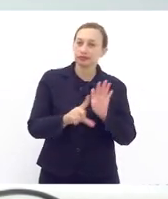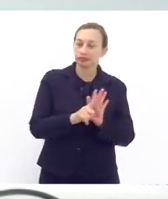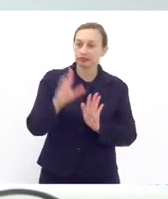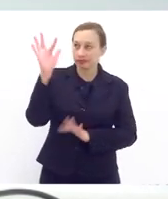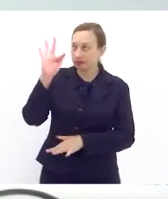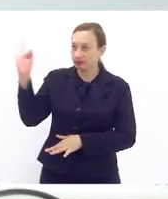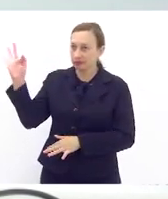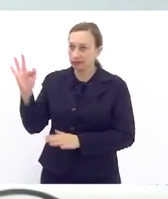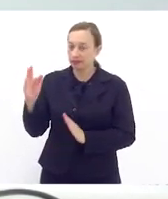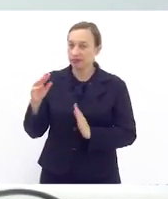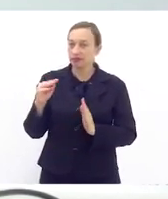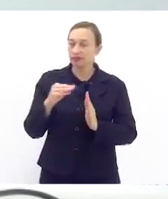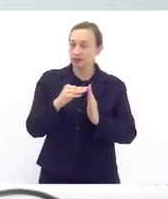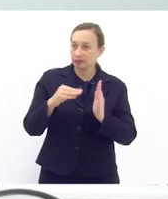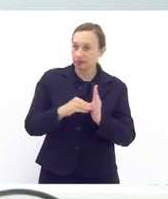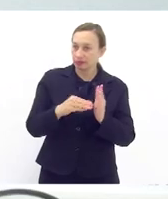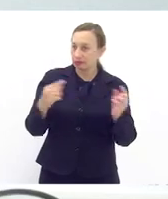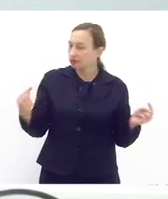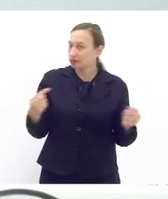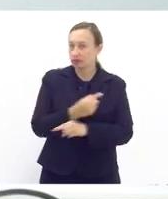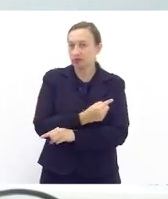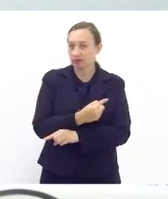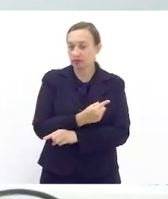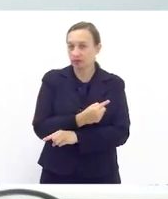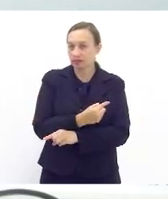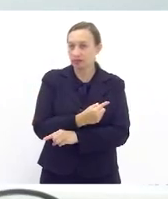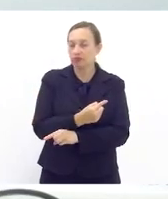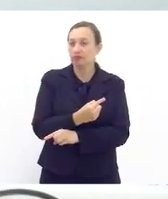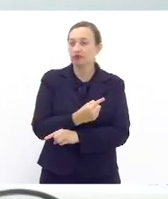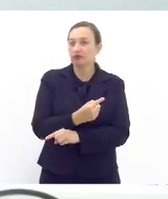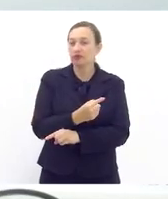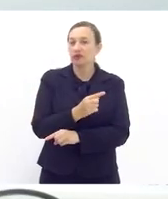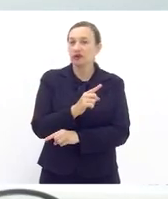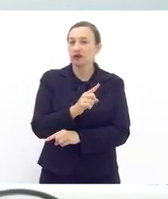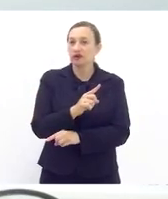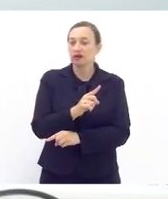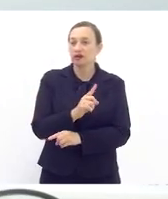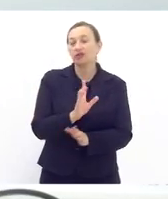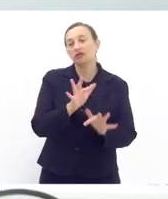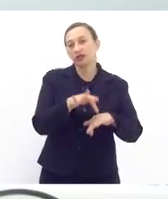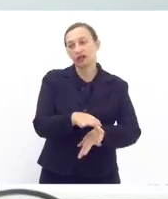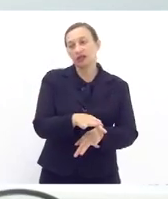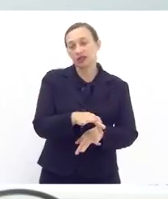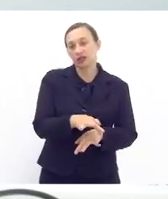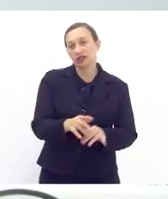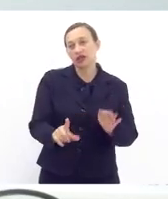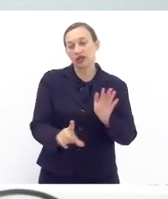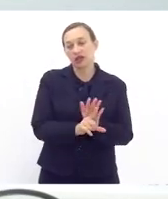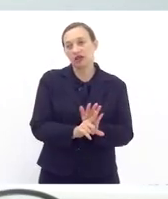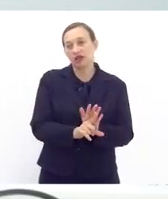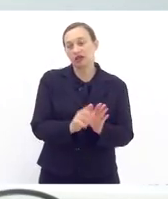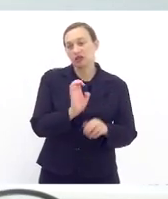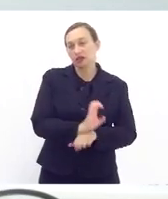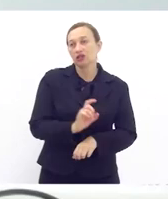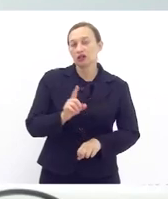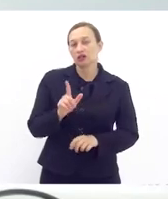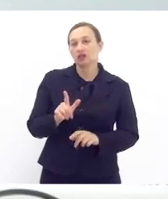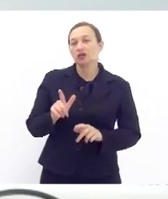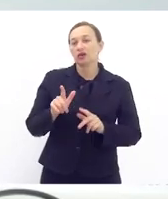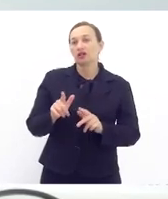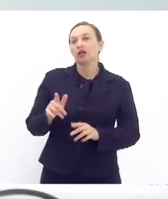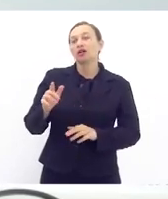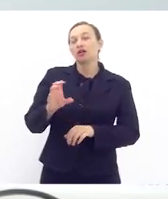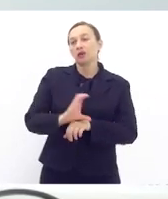com metas incompatíveis com aquelas que eles aprovaram tá suspensa a vigência da eficácia da legislação Estadual Como diz lá a Constituição Federal